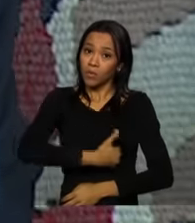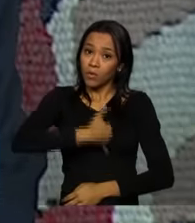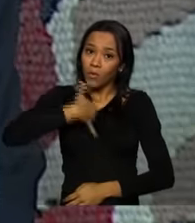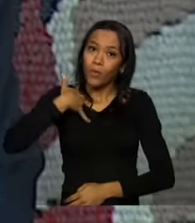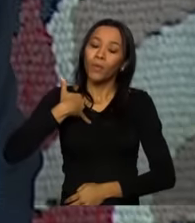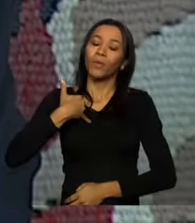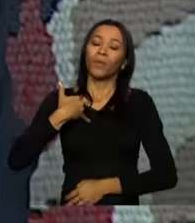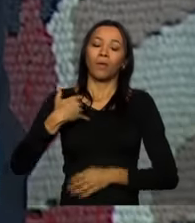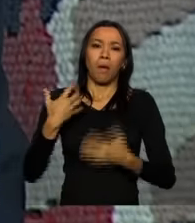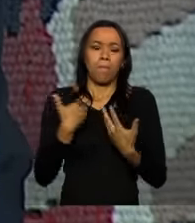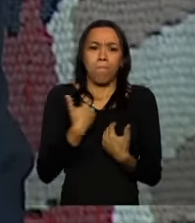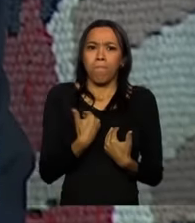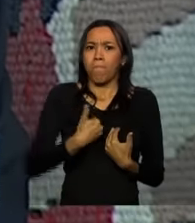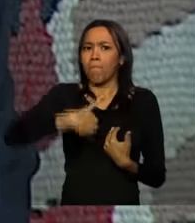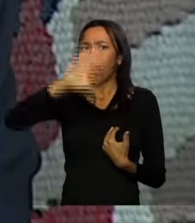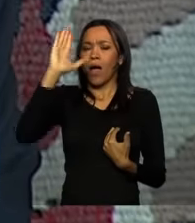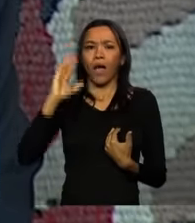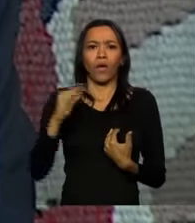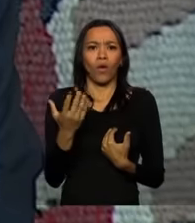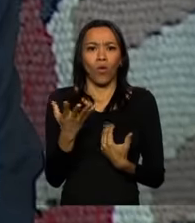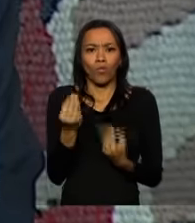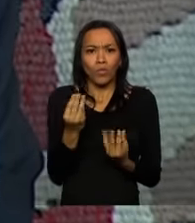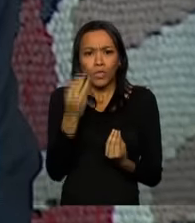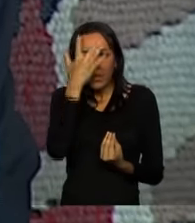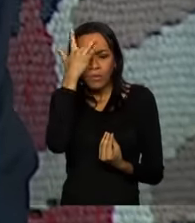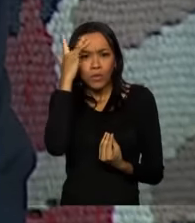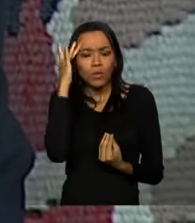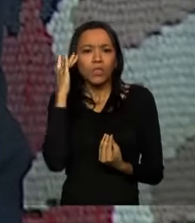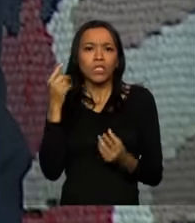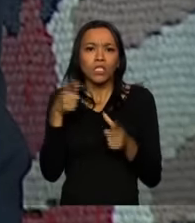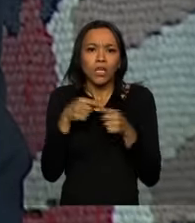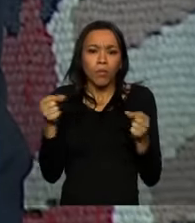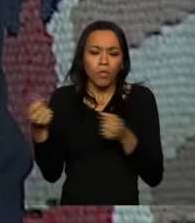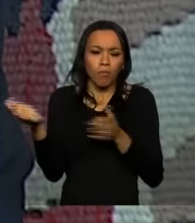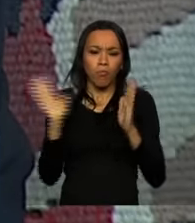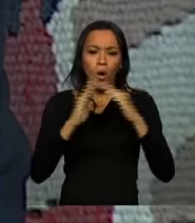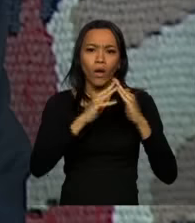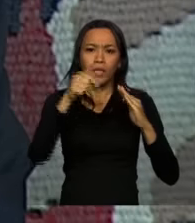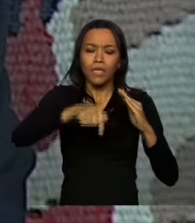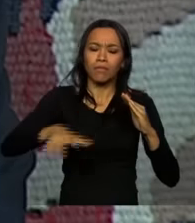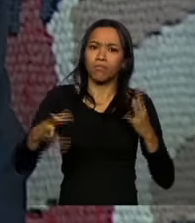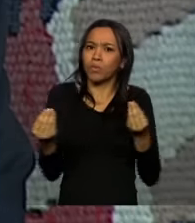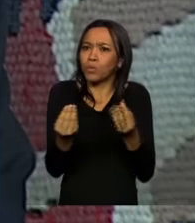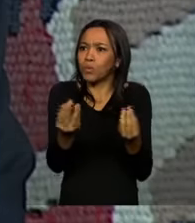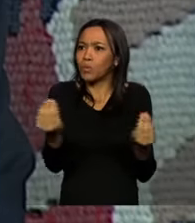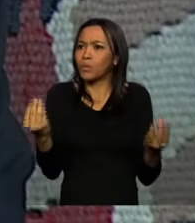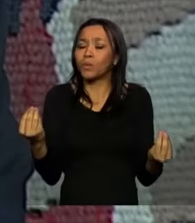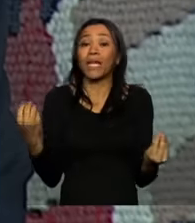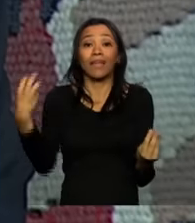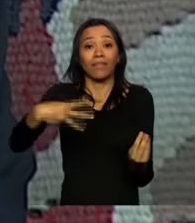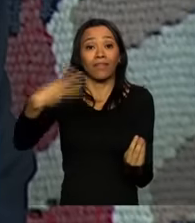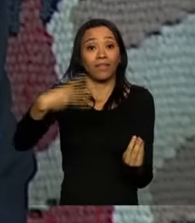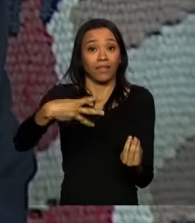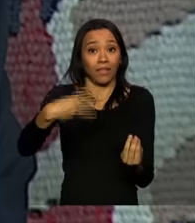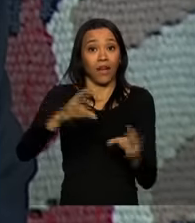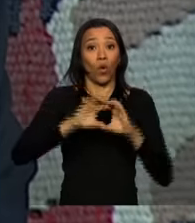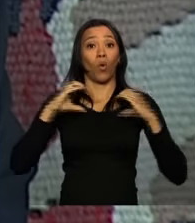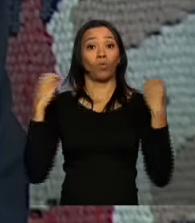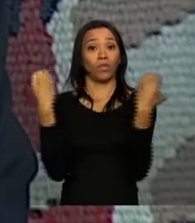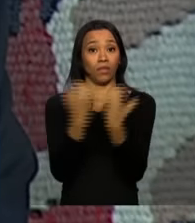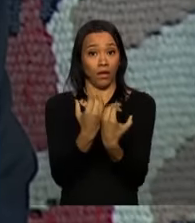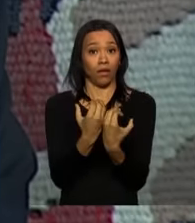maior comunidade japonesa no exterior e valorizamos o fato de que vive no Japão a terceira maior